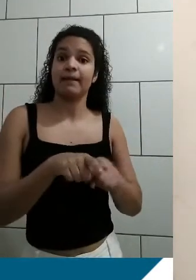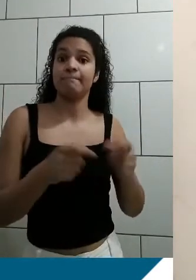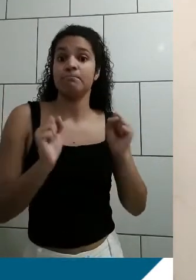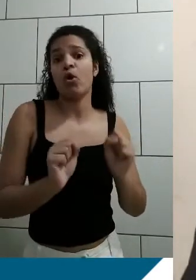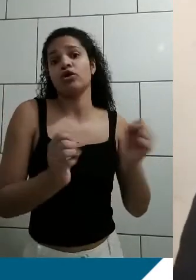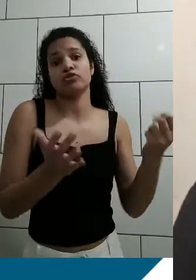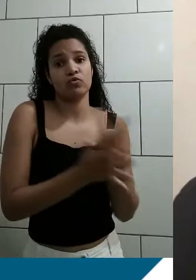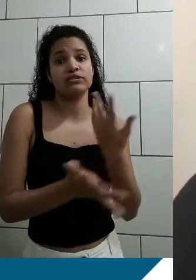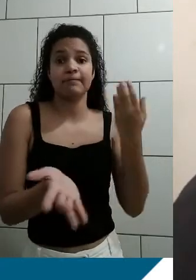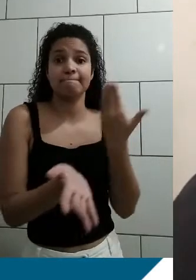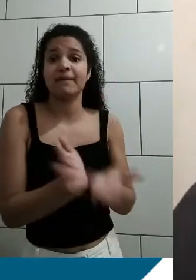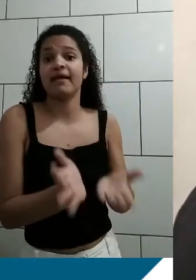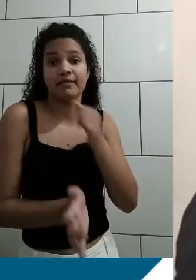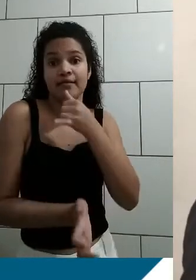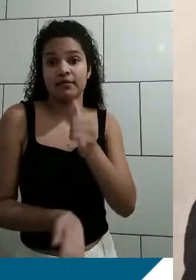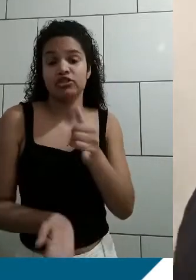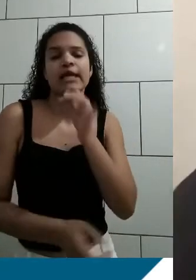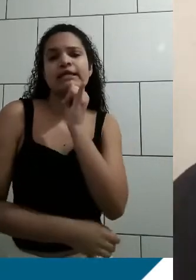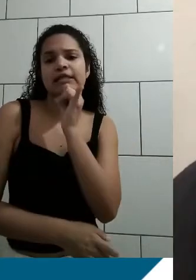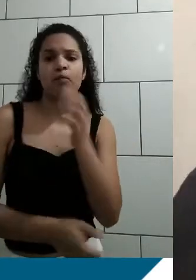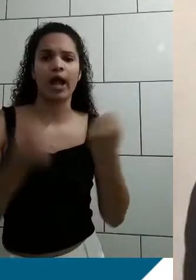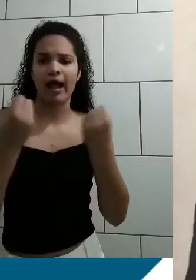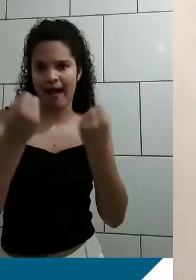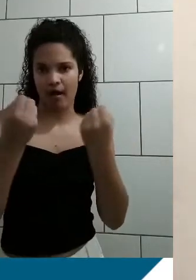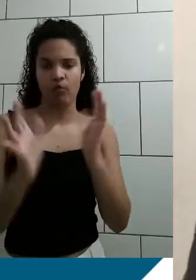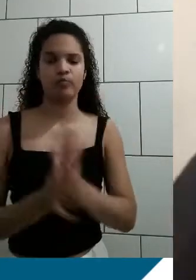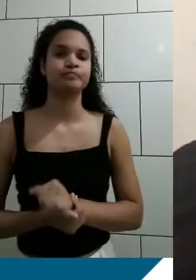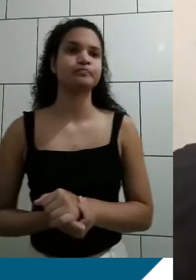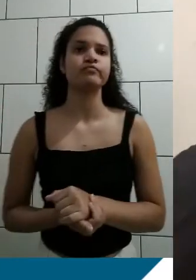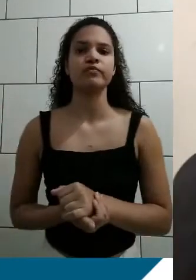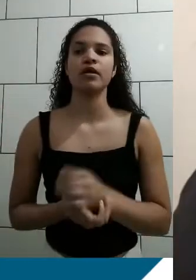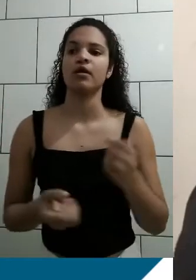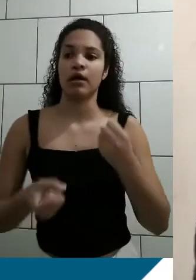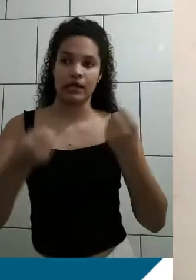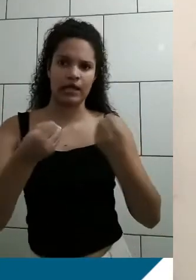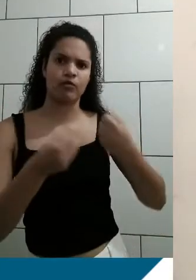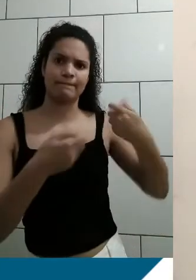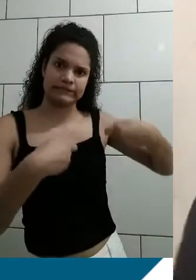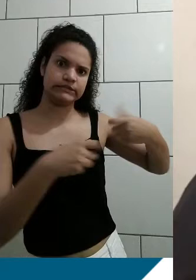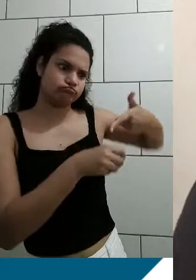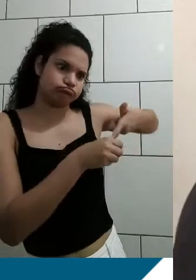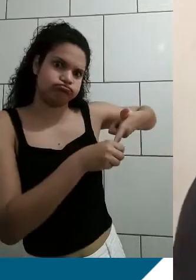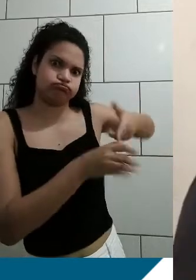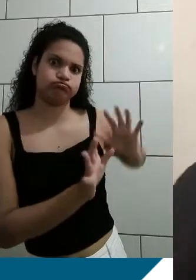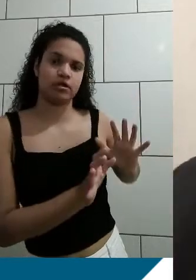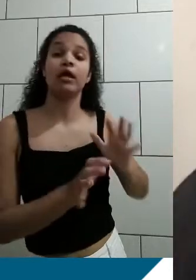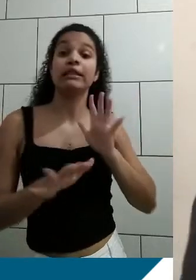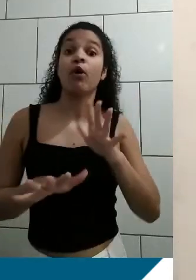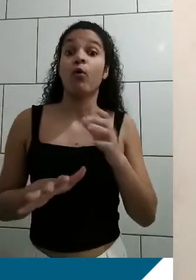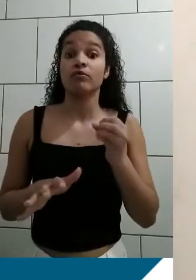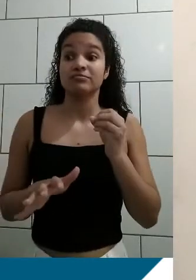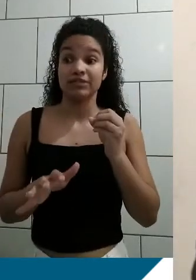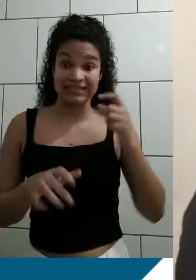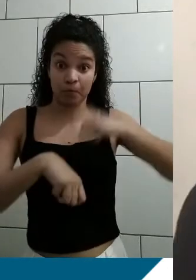de um automóvel, a principal função dele é, através da energia mecânica, fazer com que as rodas se movimentem, as rodas girem para